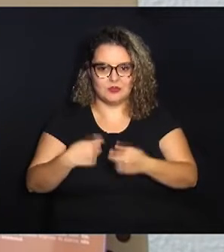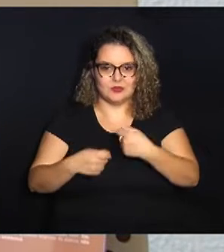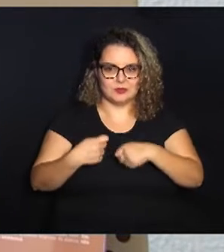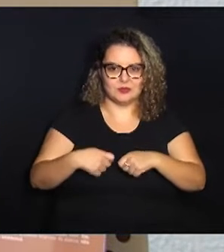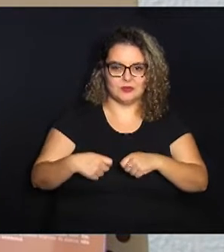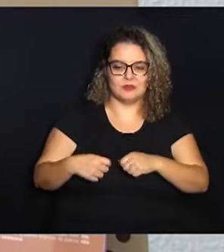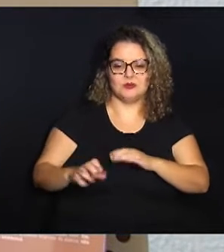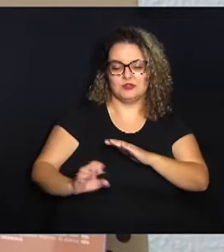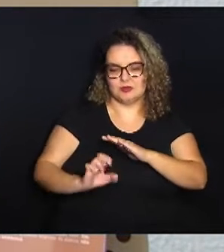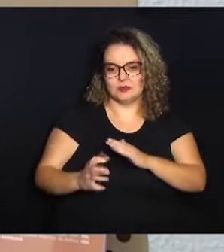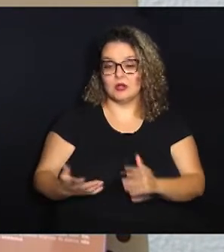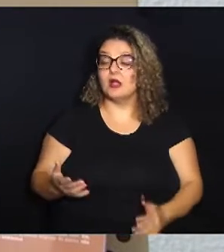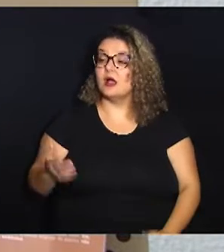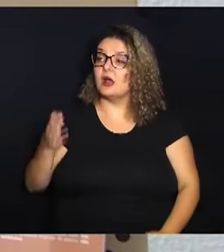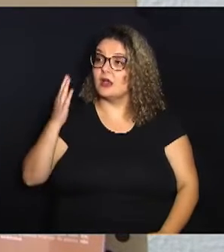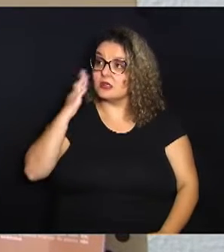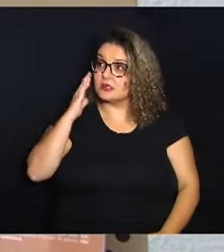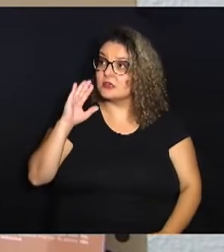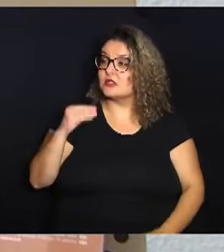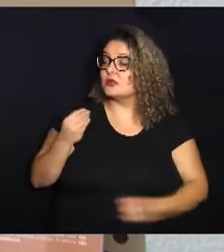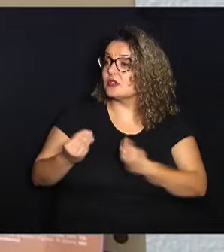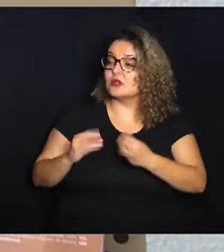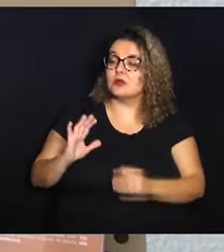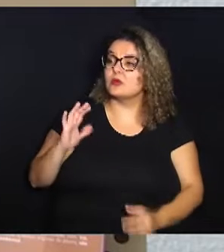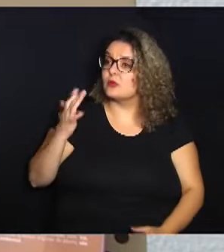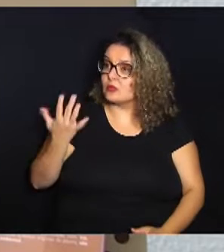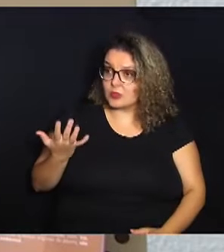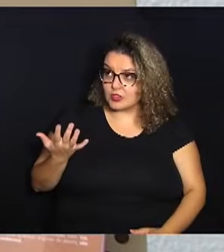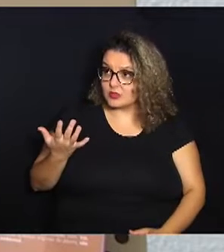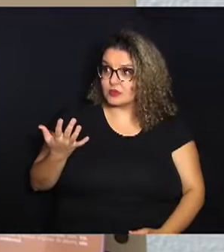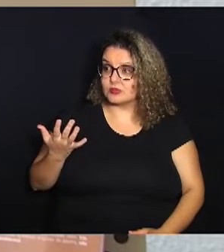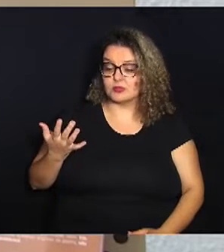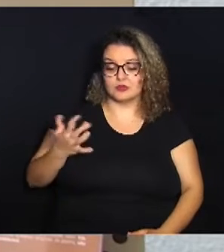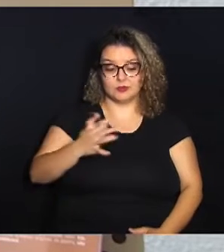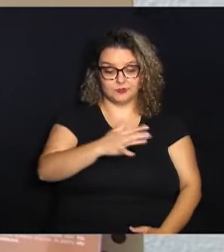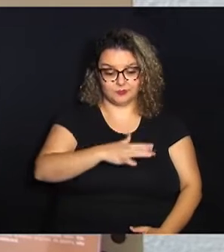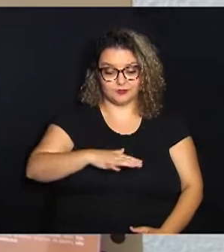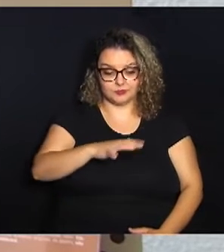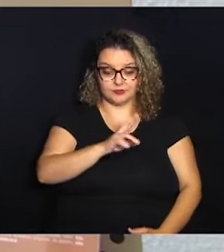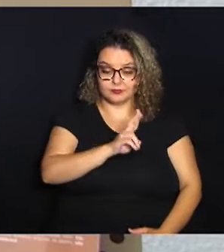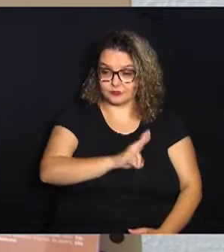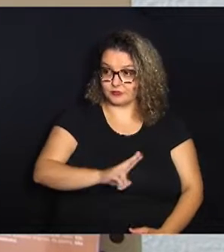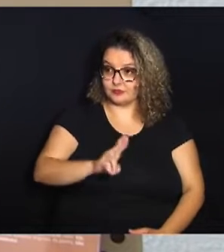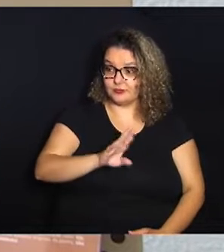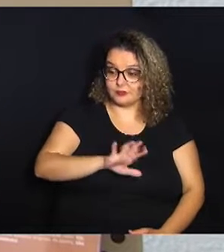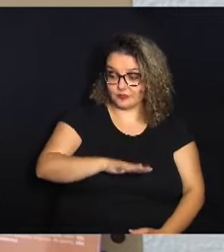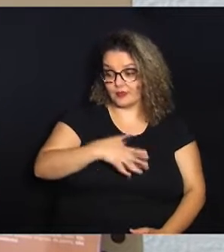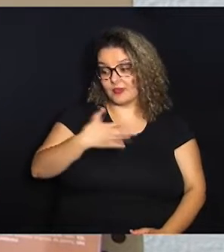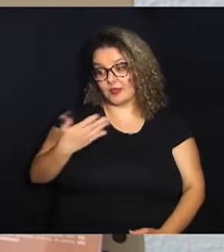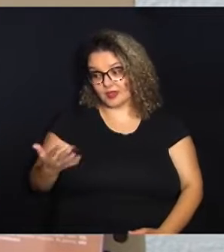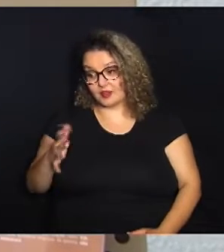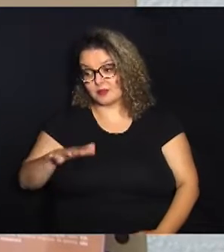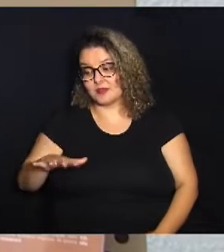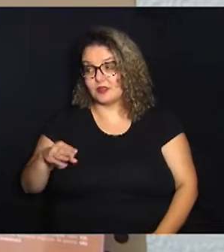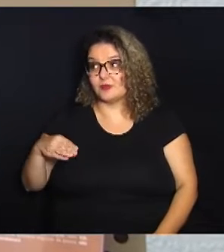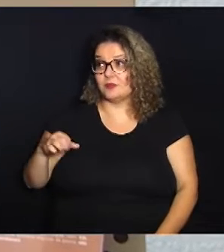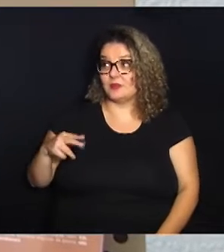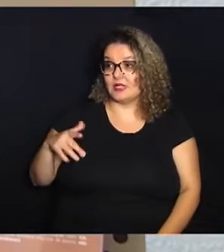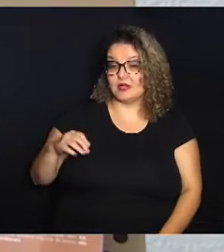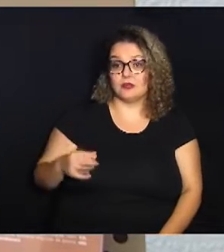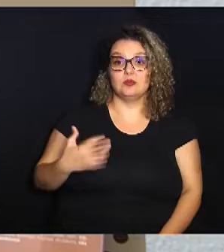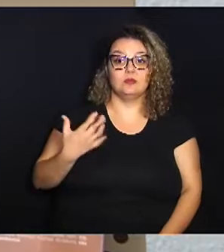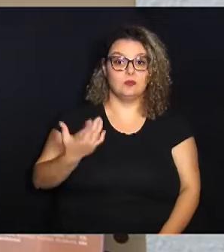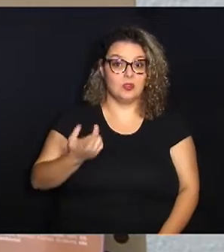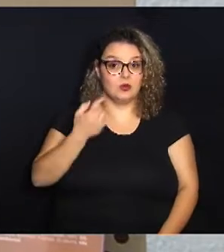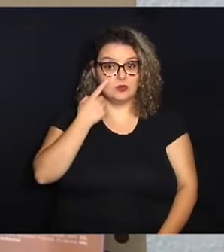Ah, sim. E a partir disso, como foi sair do ambiente universitário e ir para o mercado? Bom, nós